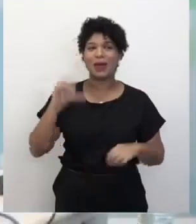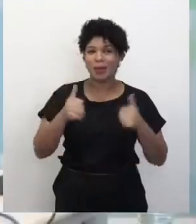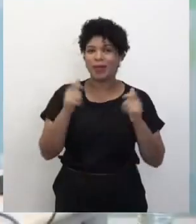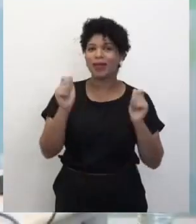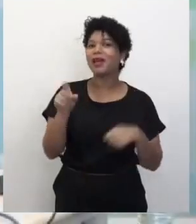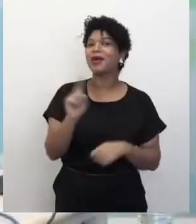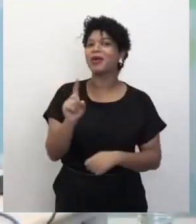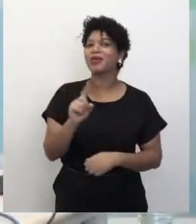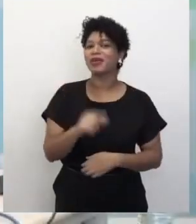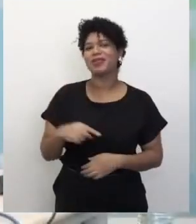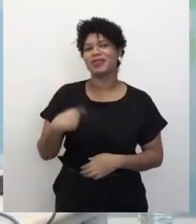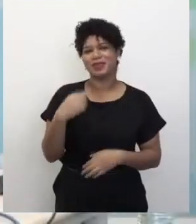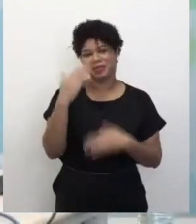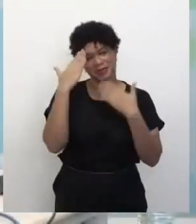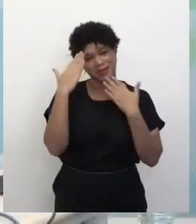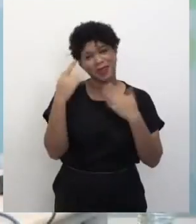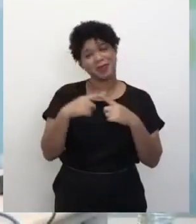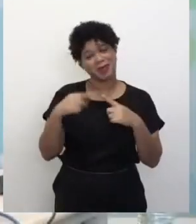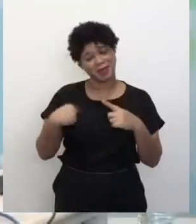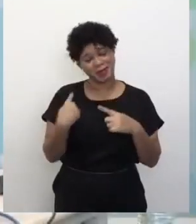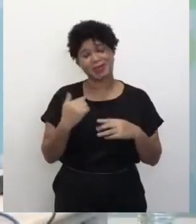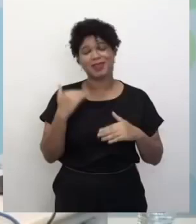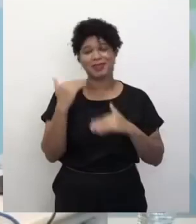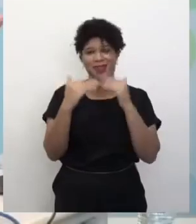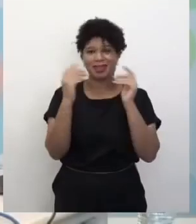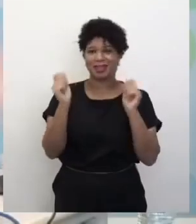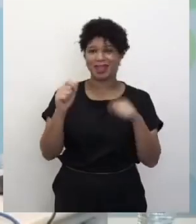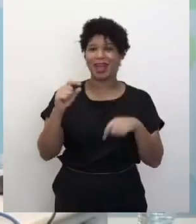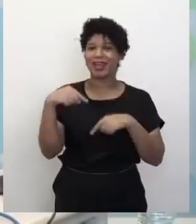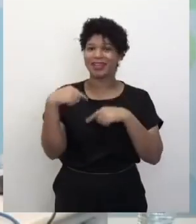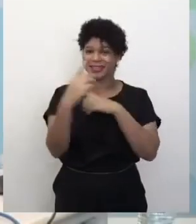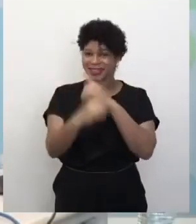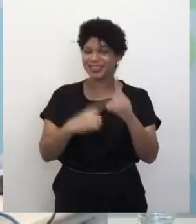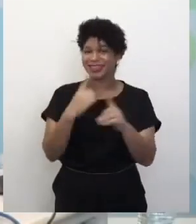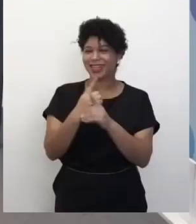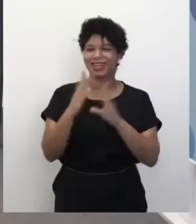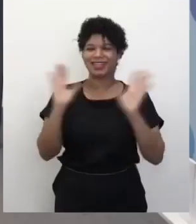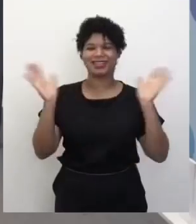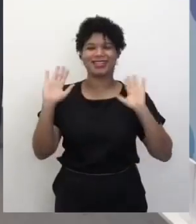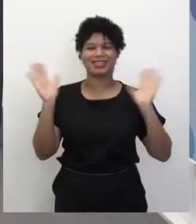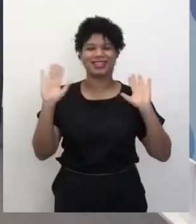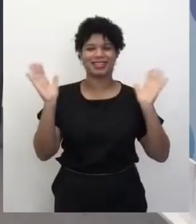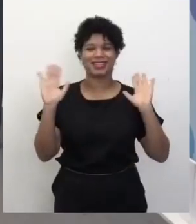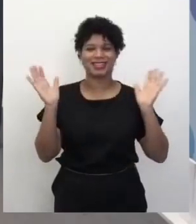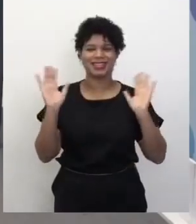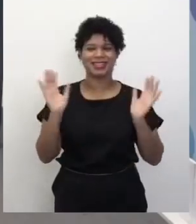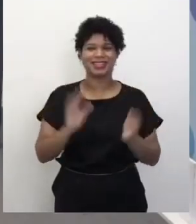agradece, porque a gente evolui por causa disso, tá bom? E a gente se vê numa próxima aula. Tchau, tchau, pessoal! Tchau, tchau!